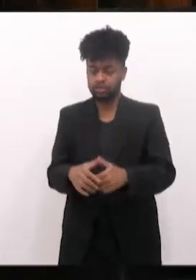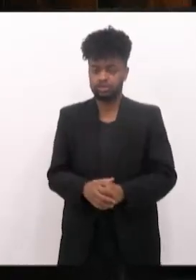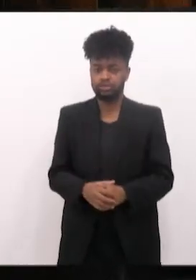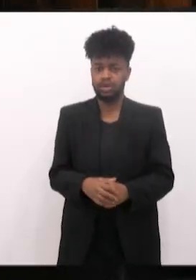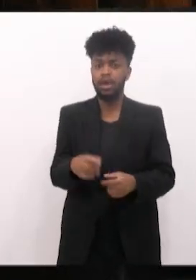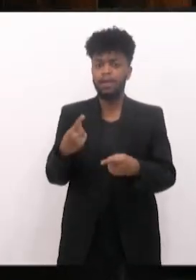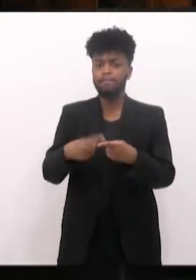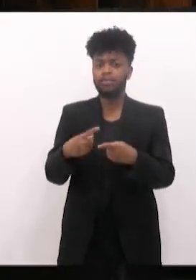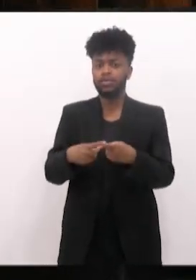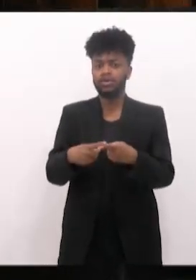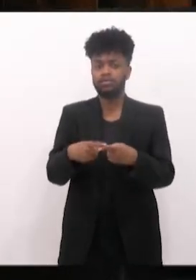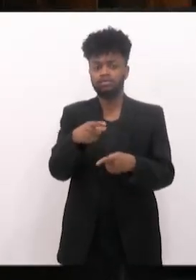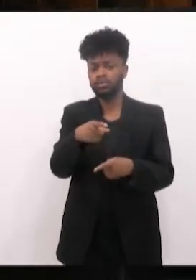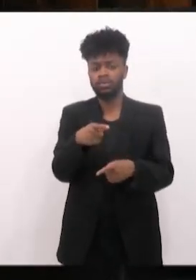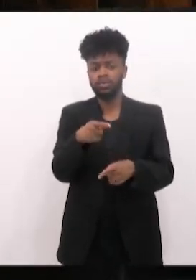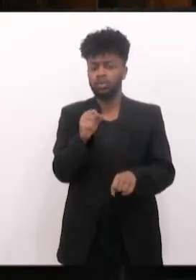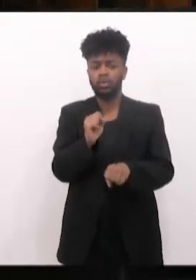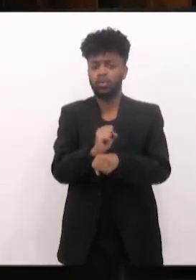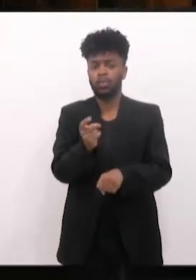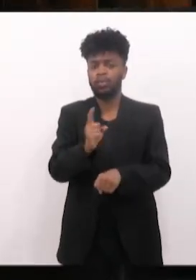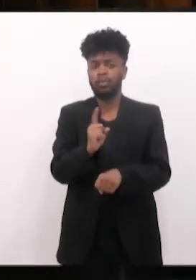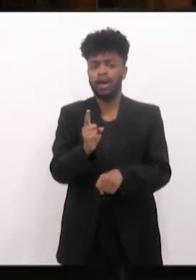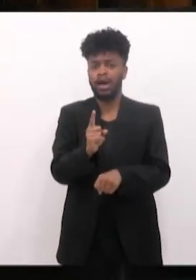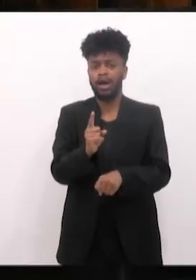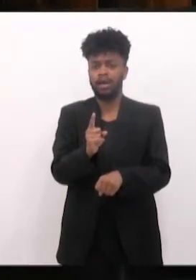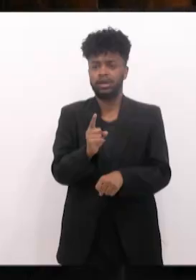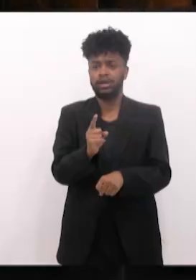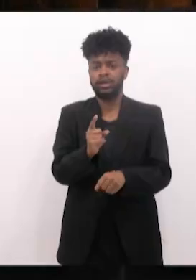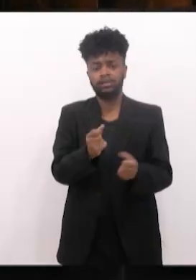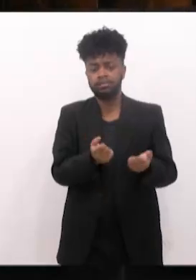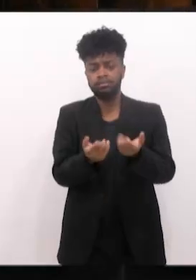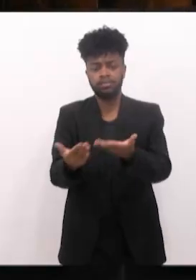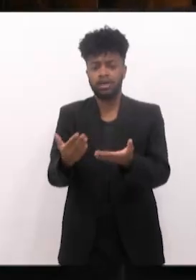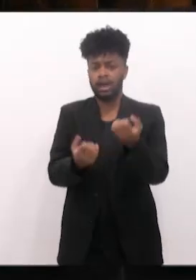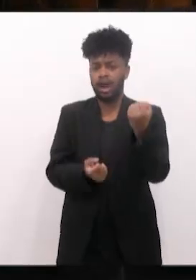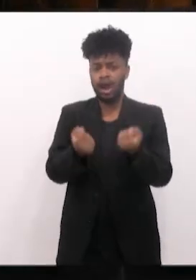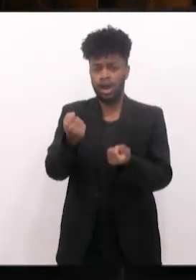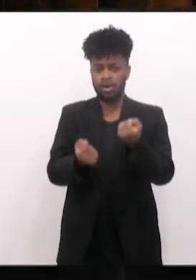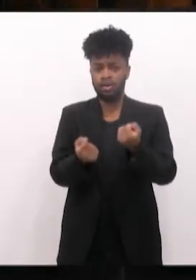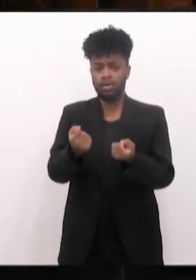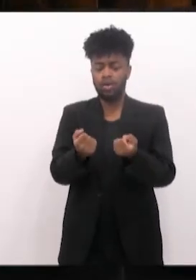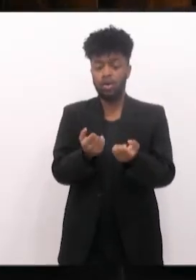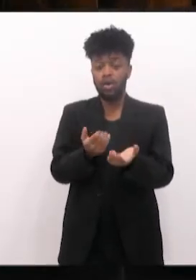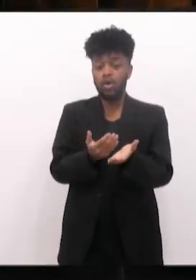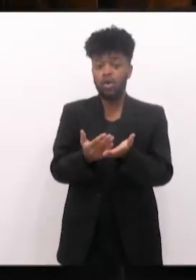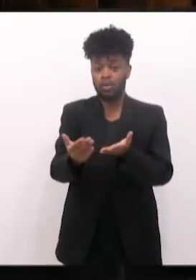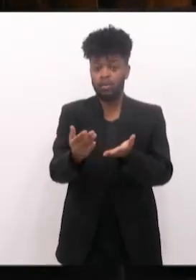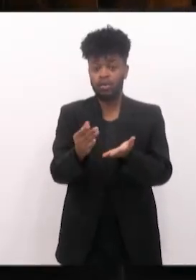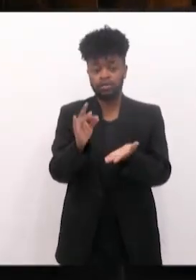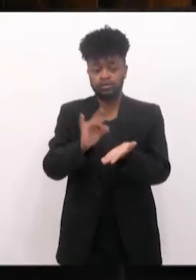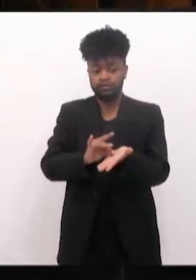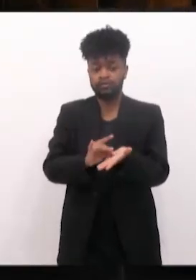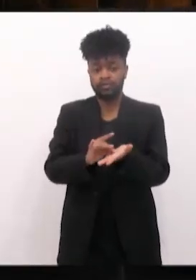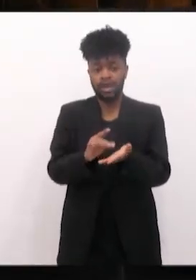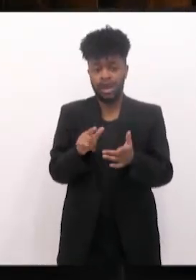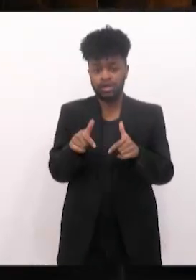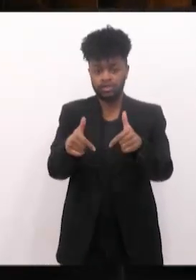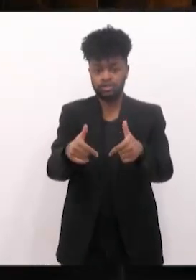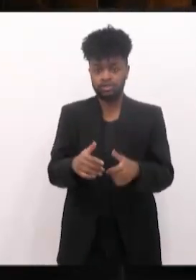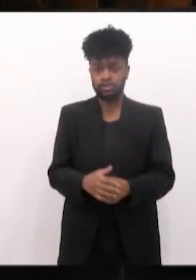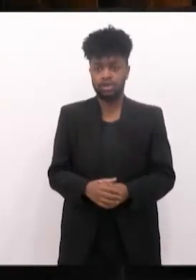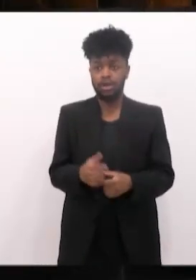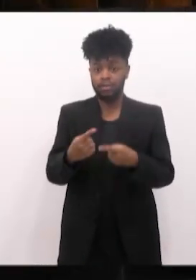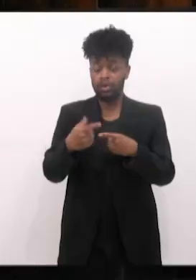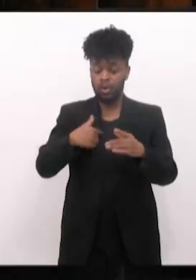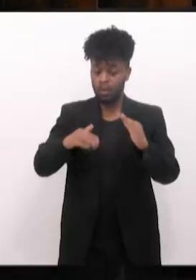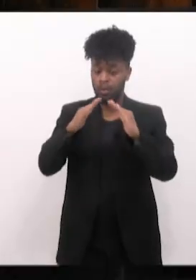Por que o senhor não para de botar viaturas baseadas e começa a fazer a rap? Eu moro